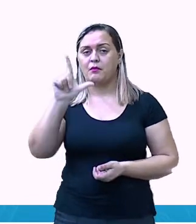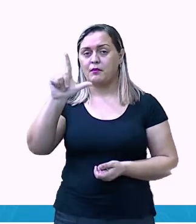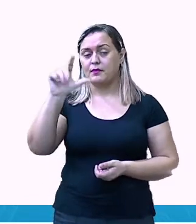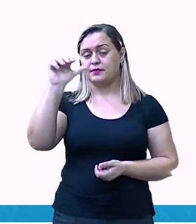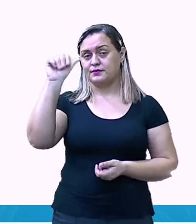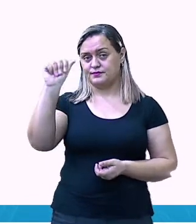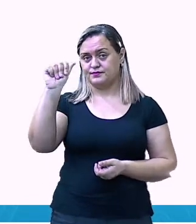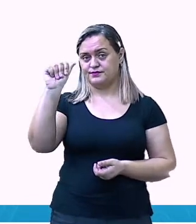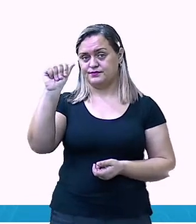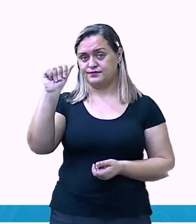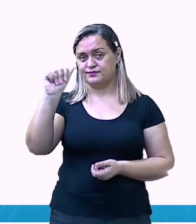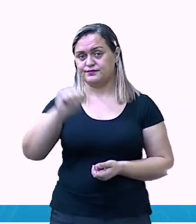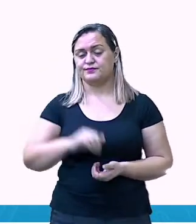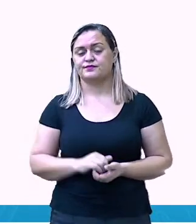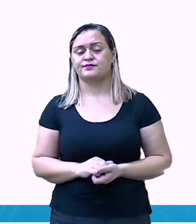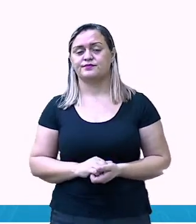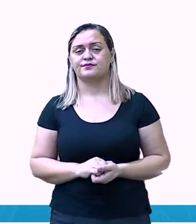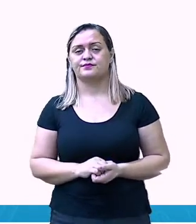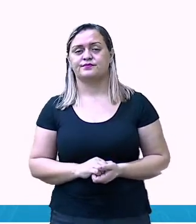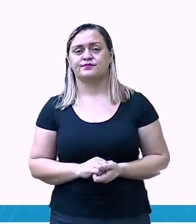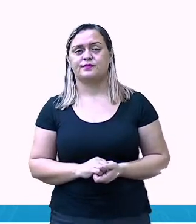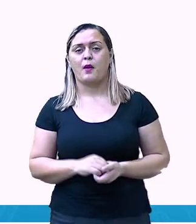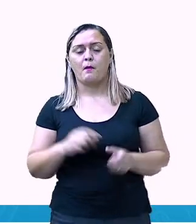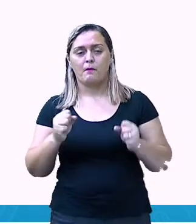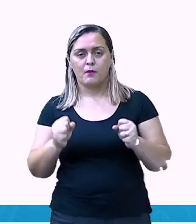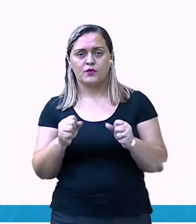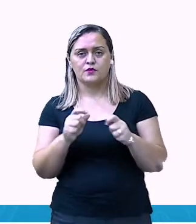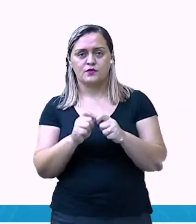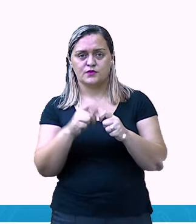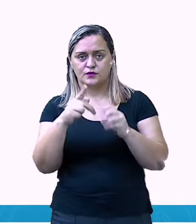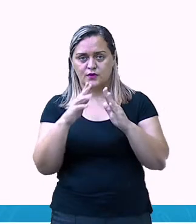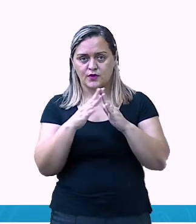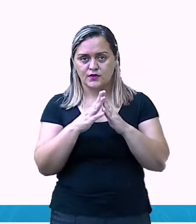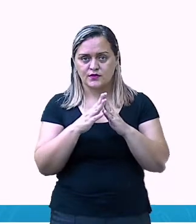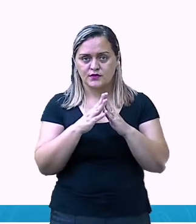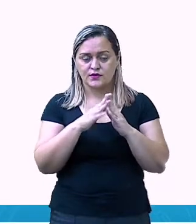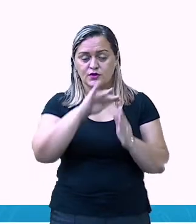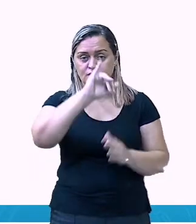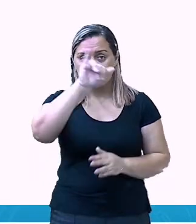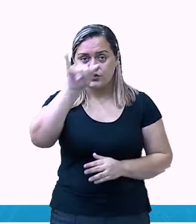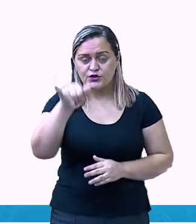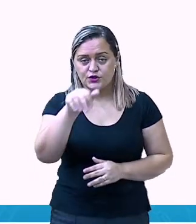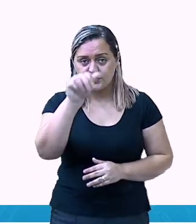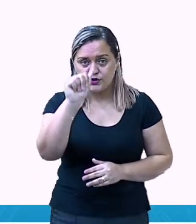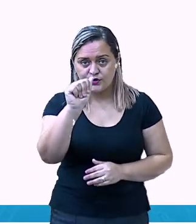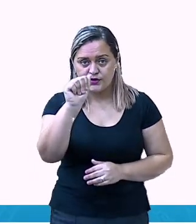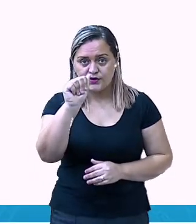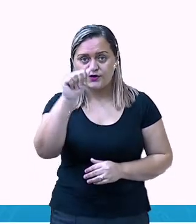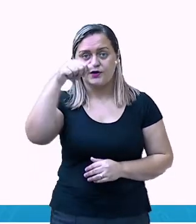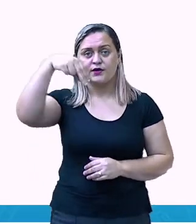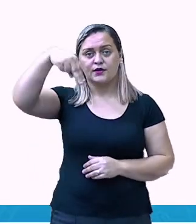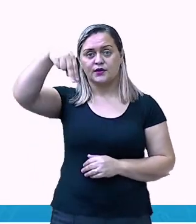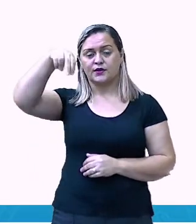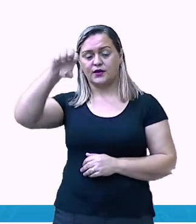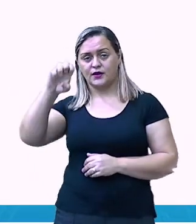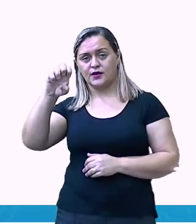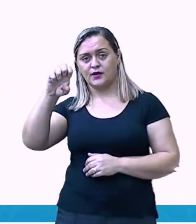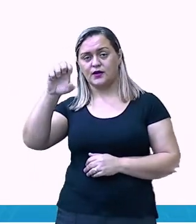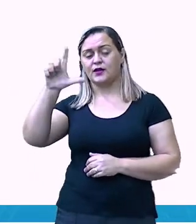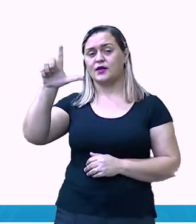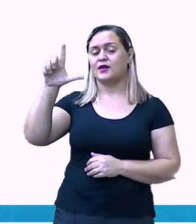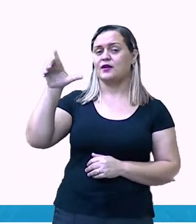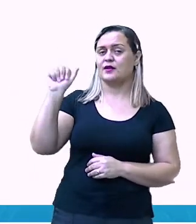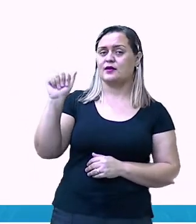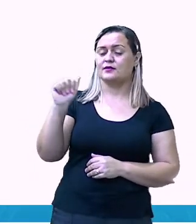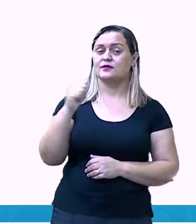Então, vamos fazer janela? Já, né, lá. Formamos, então, 3 sílabas